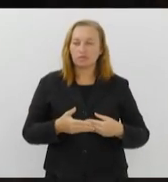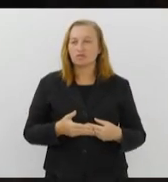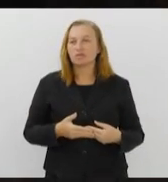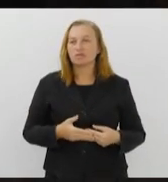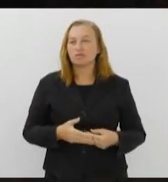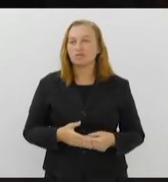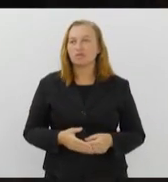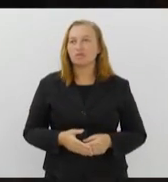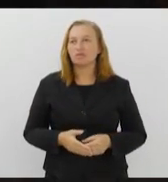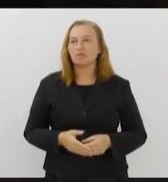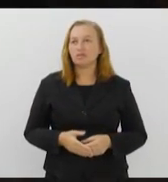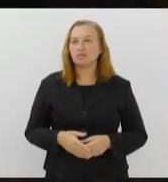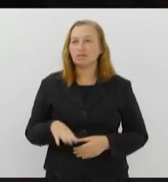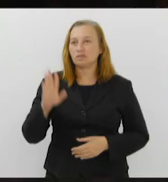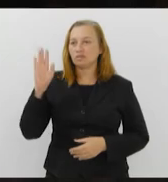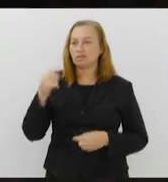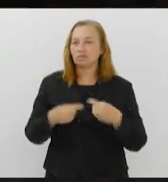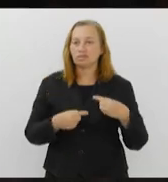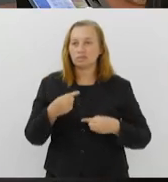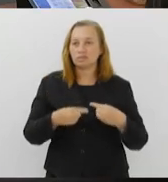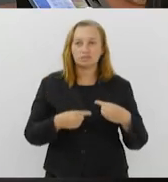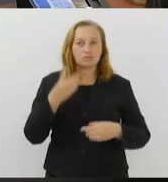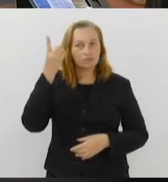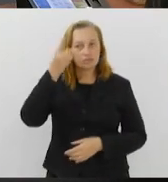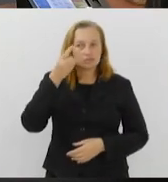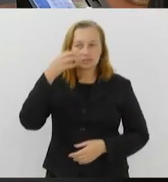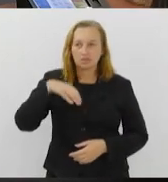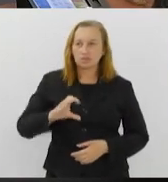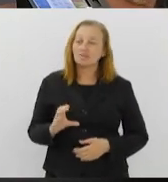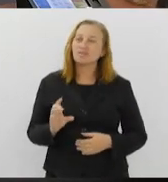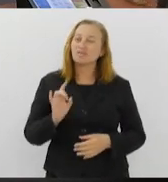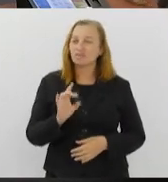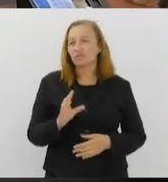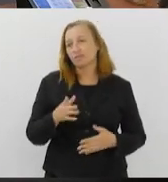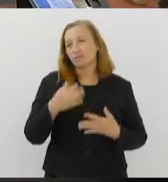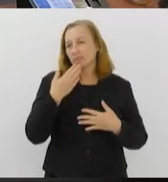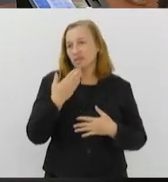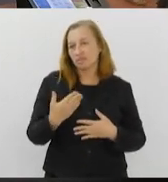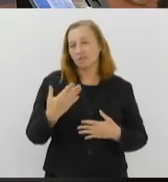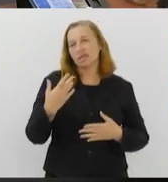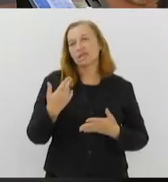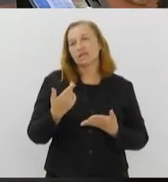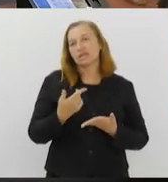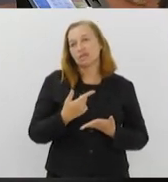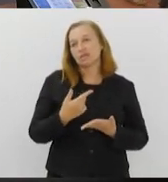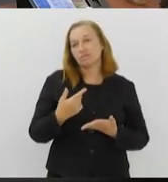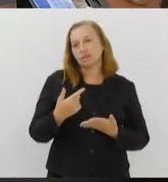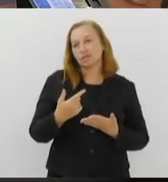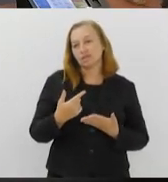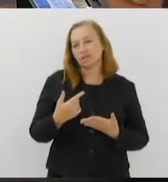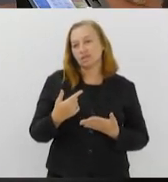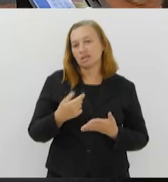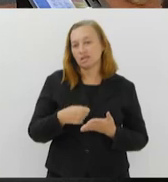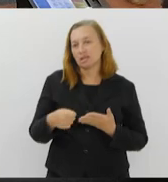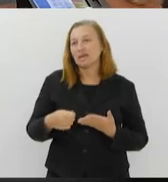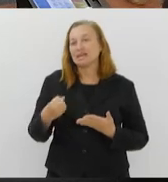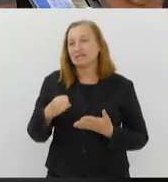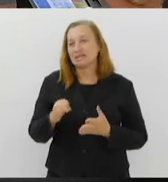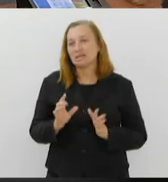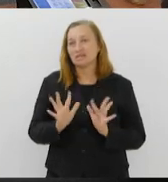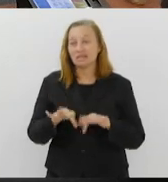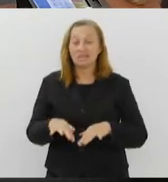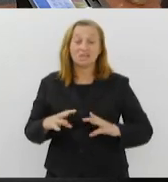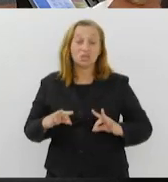presidenta. Para discutir o deputado Carlos Mink. Presidente, só me inscrevi para discutir, é seu pedido. Porque se acabasse toda a